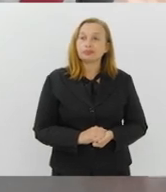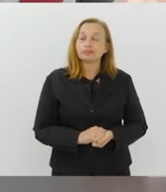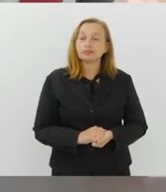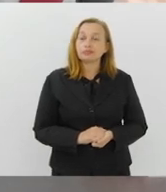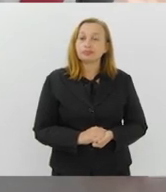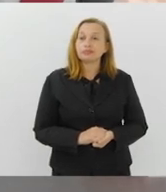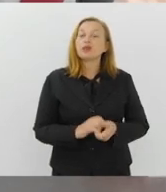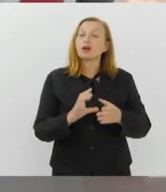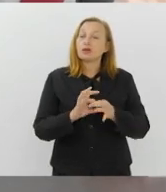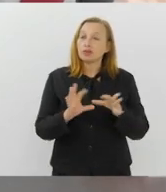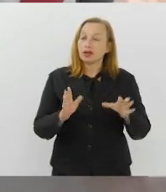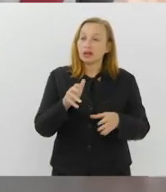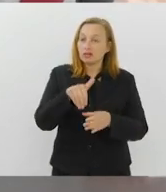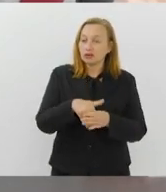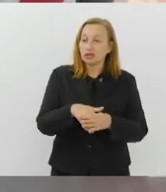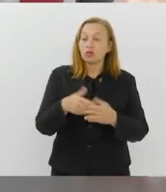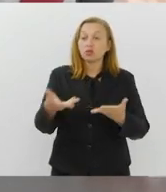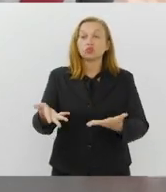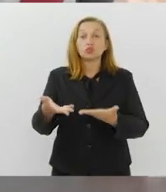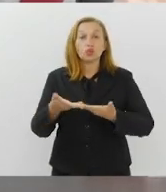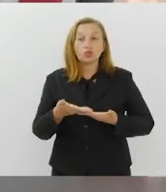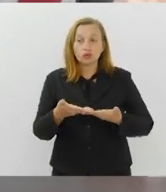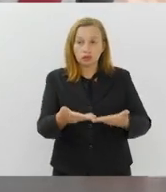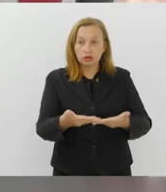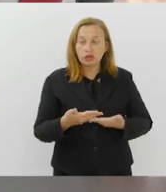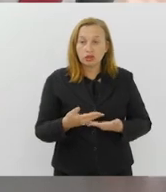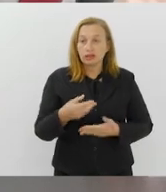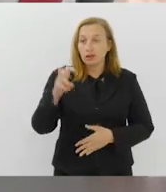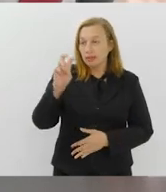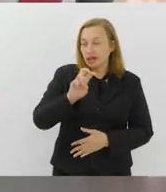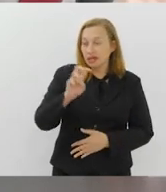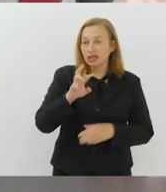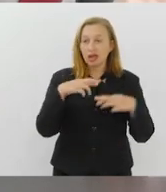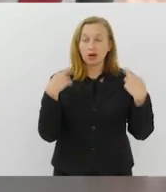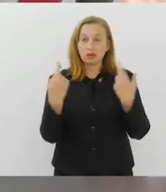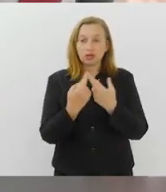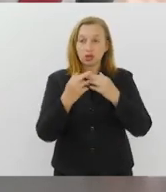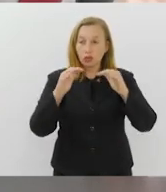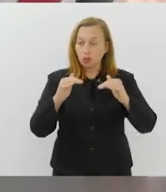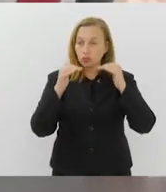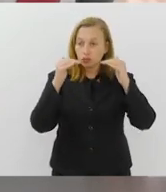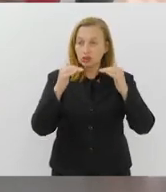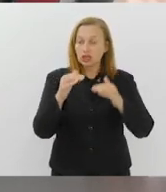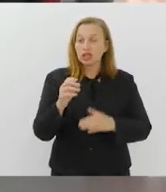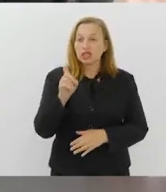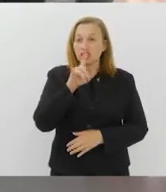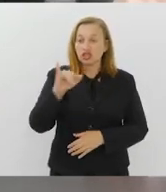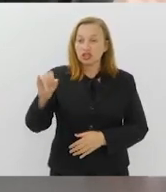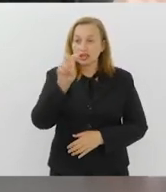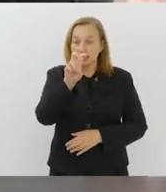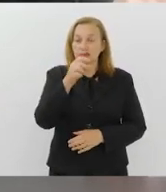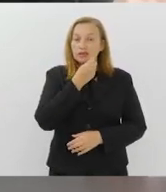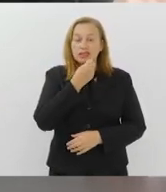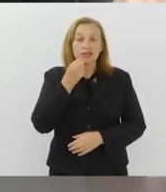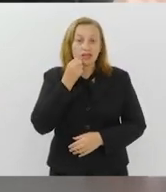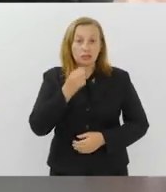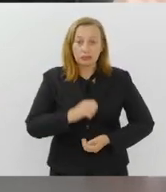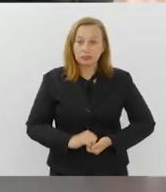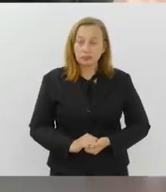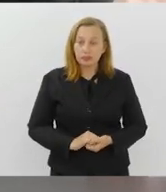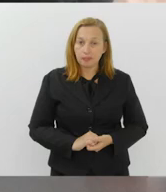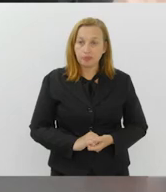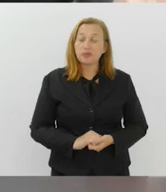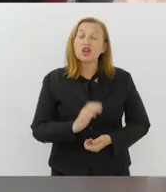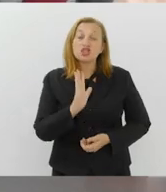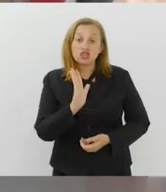Vamos deliberar e votar os convidados para a quinta reunião ordinária, que vai ser realizada no dia 5 de setembro. E